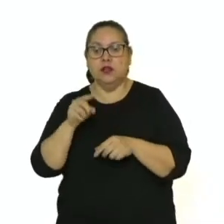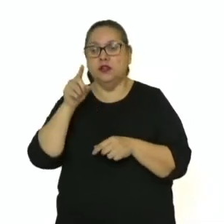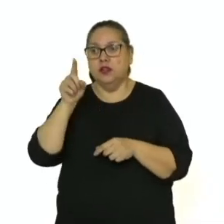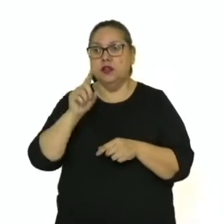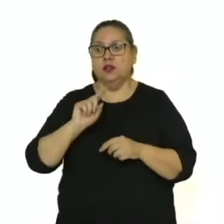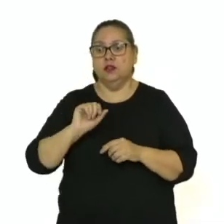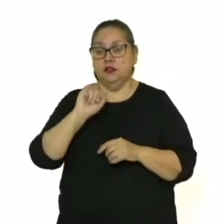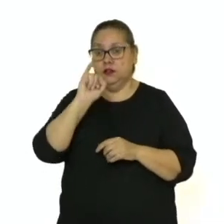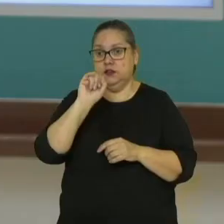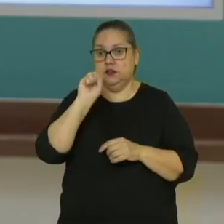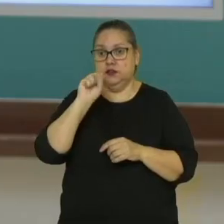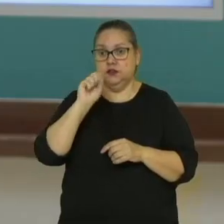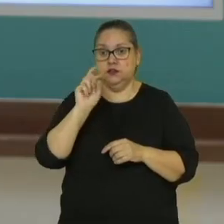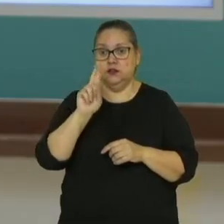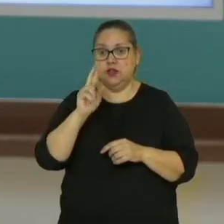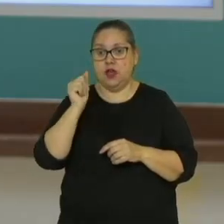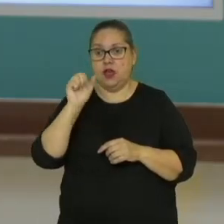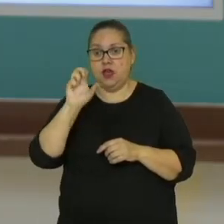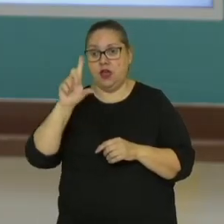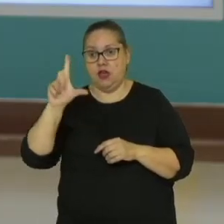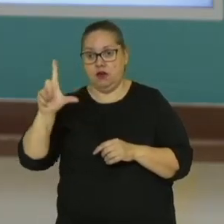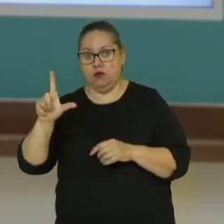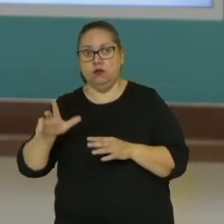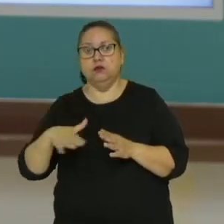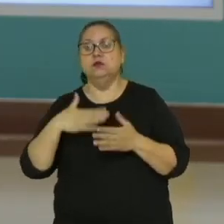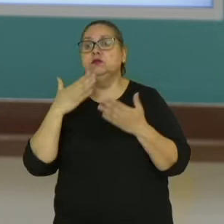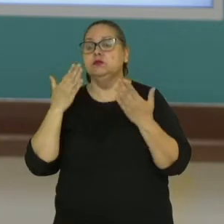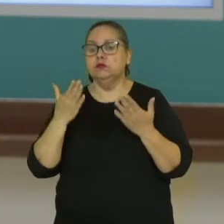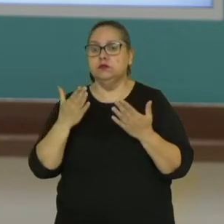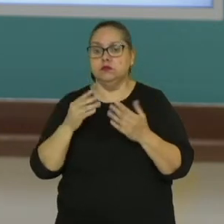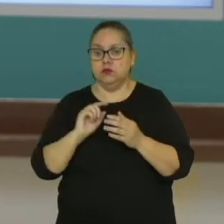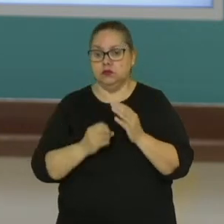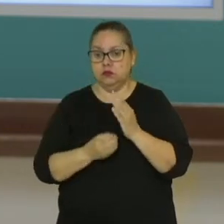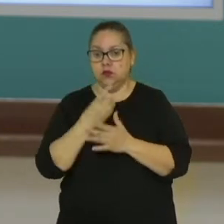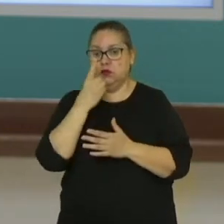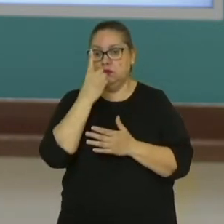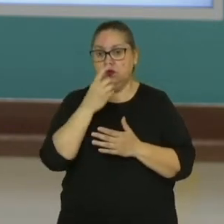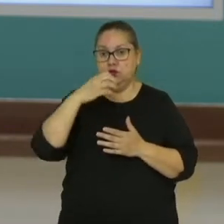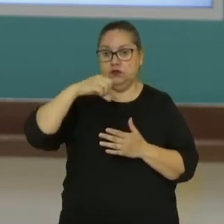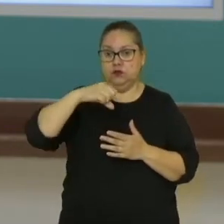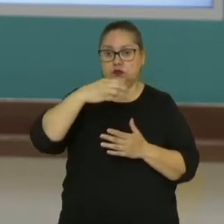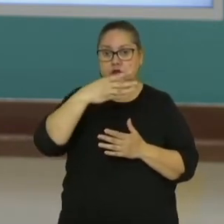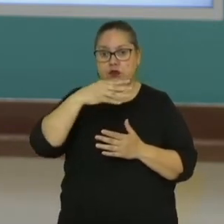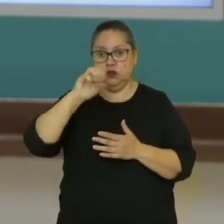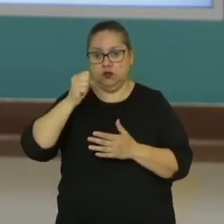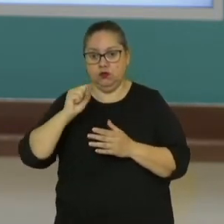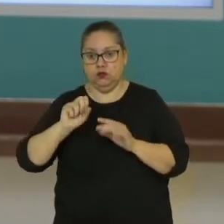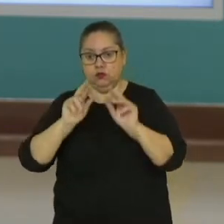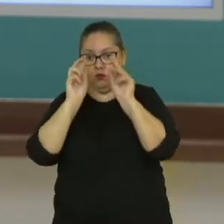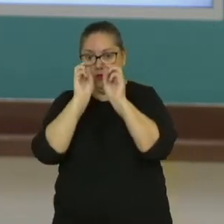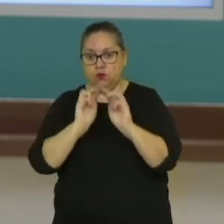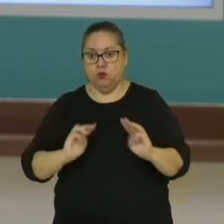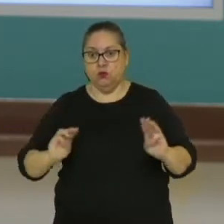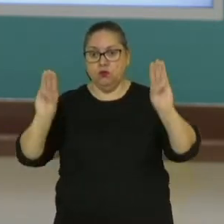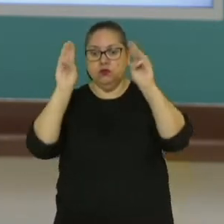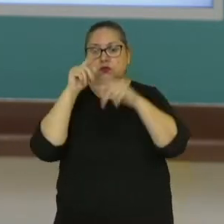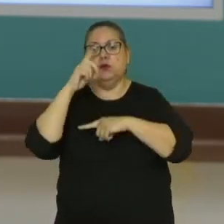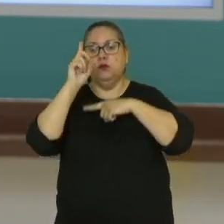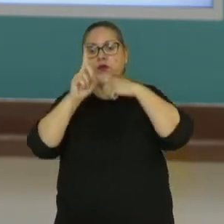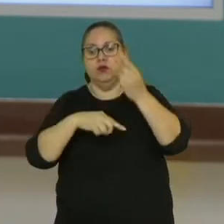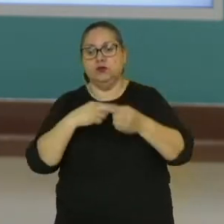de Israel. Existe um país chamado Israel, inclusive criado em 1948 pela ONU, logo após